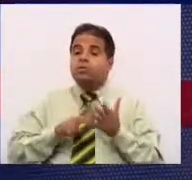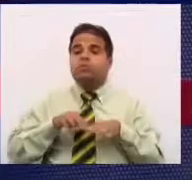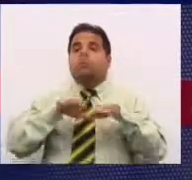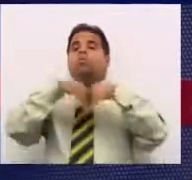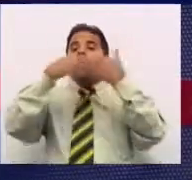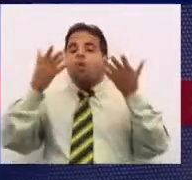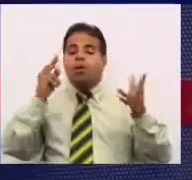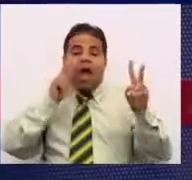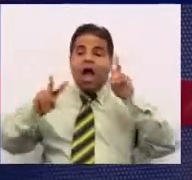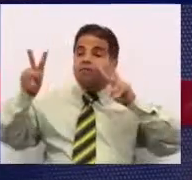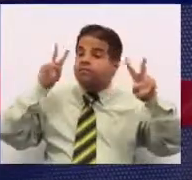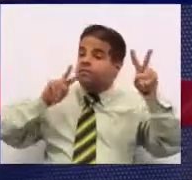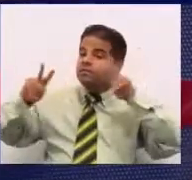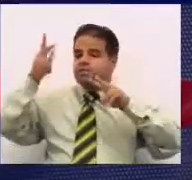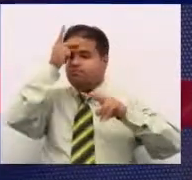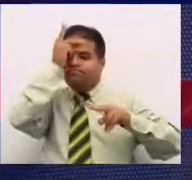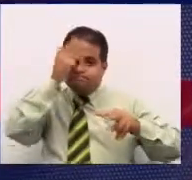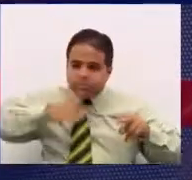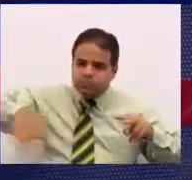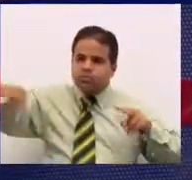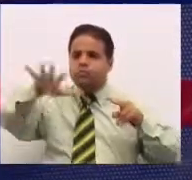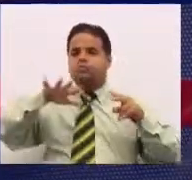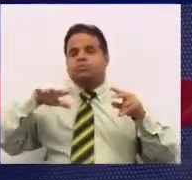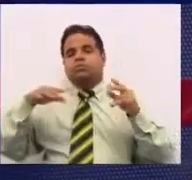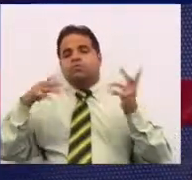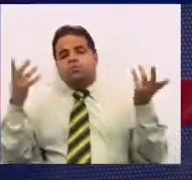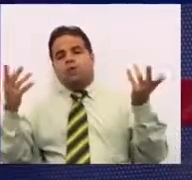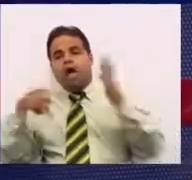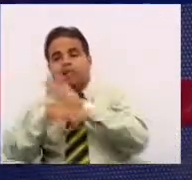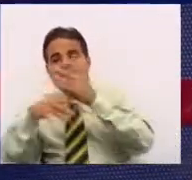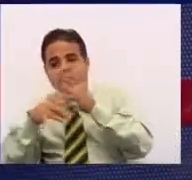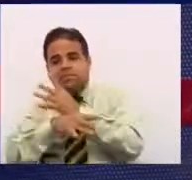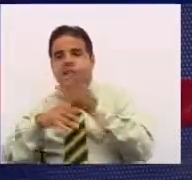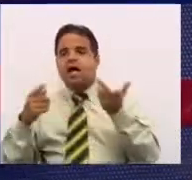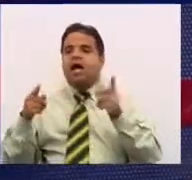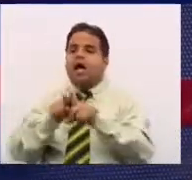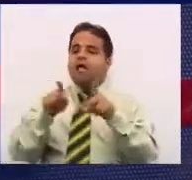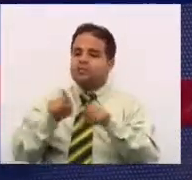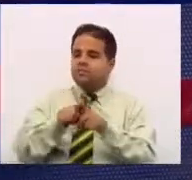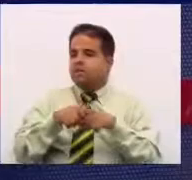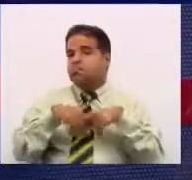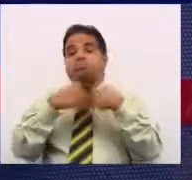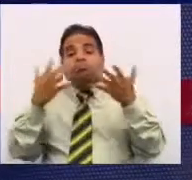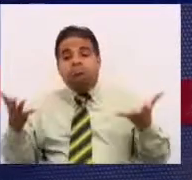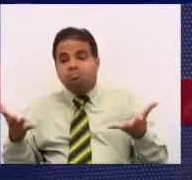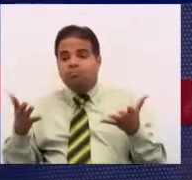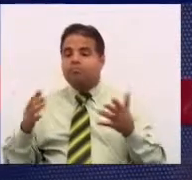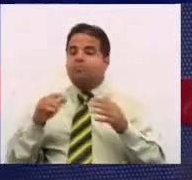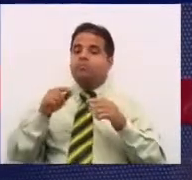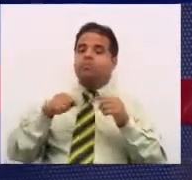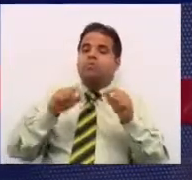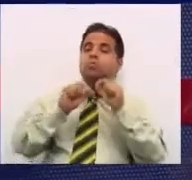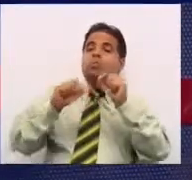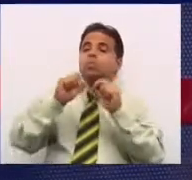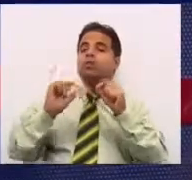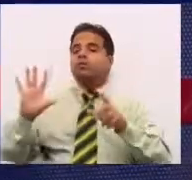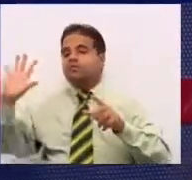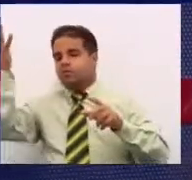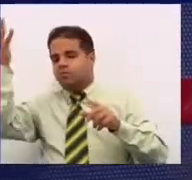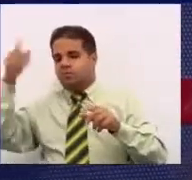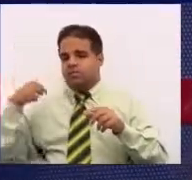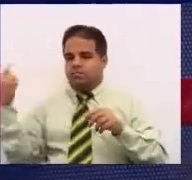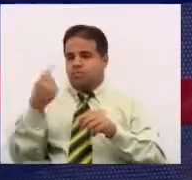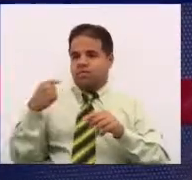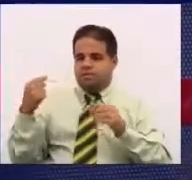é a visão da população, da sociedade civil organizada, dos diversos segmentos, né, sobre o que está acontecendo com essa